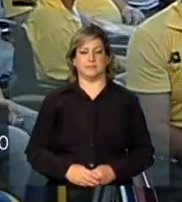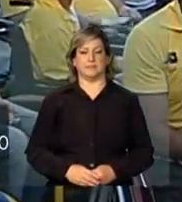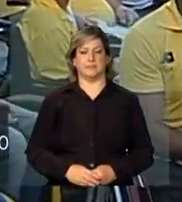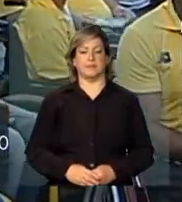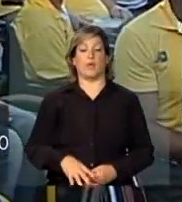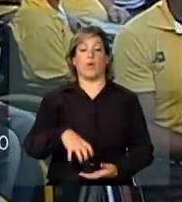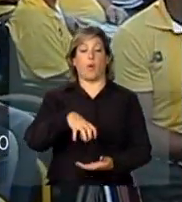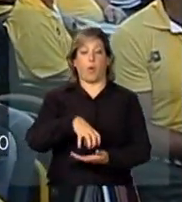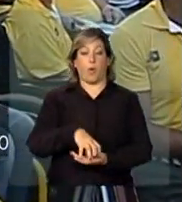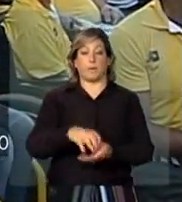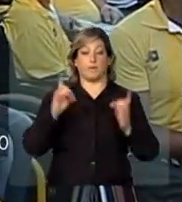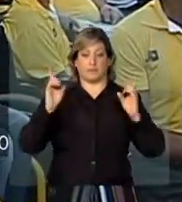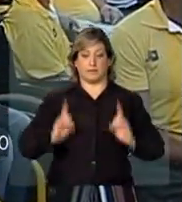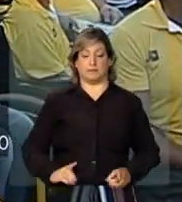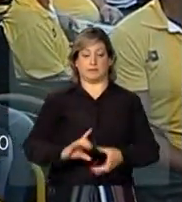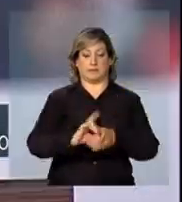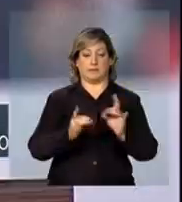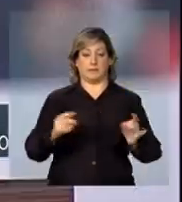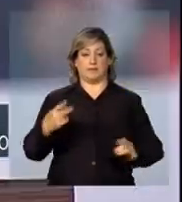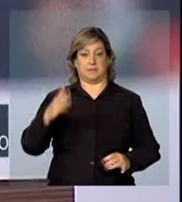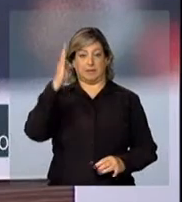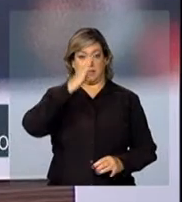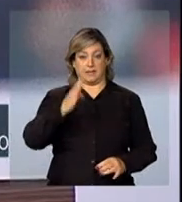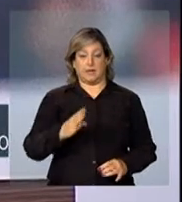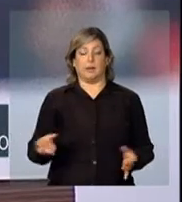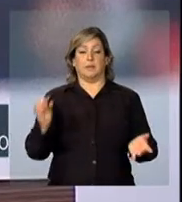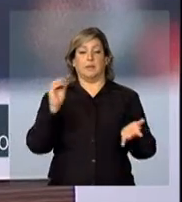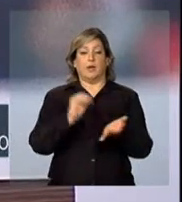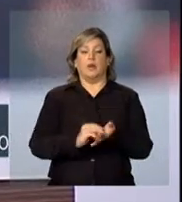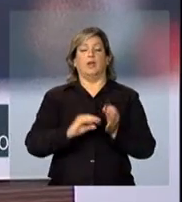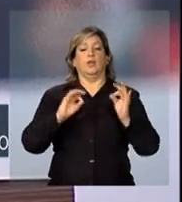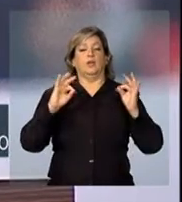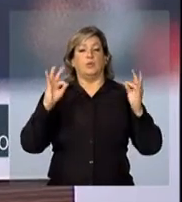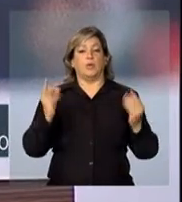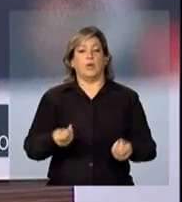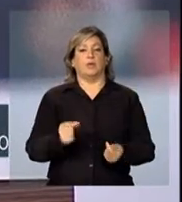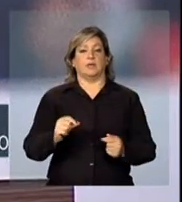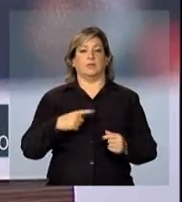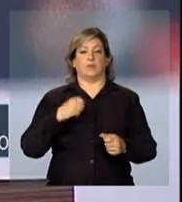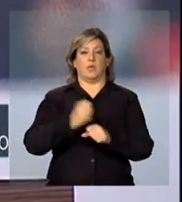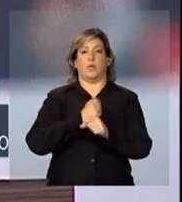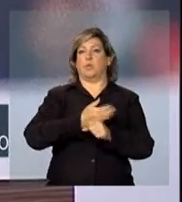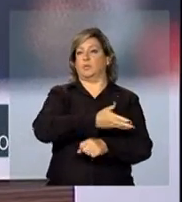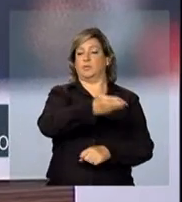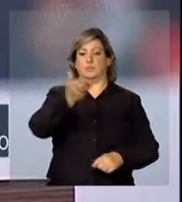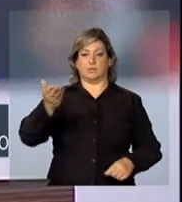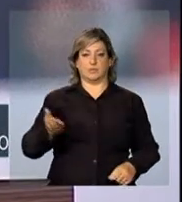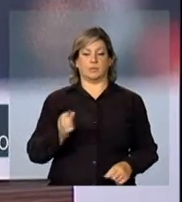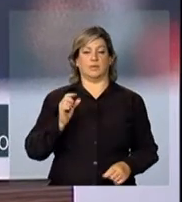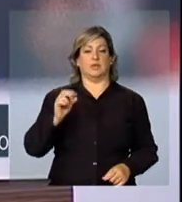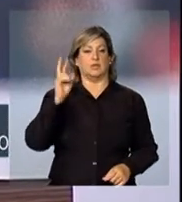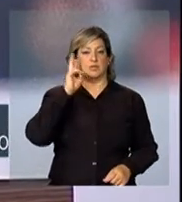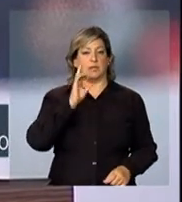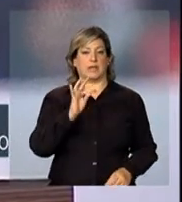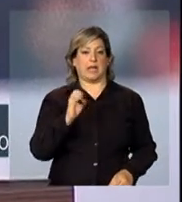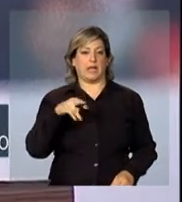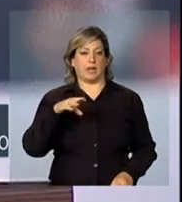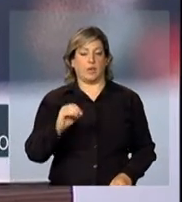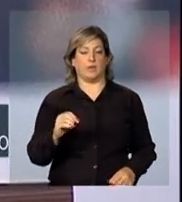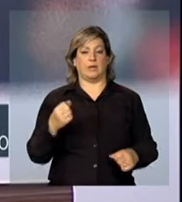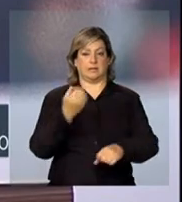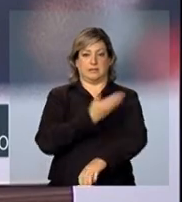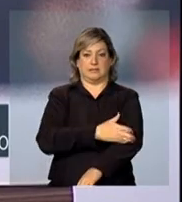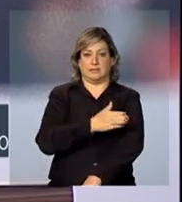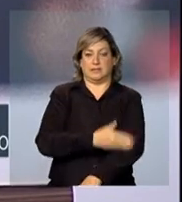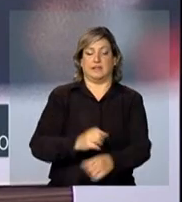e no comitê paralímpico brasileiro coloca todas as suas estruturas e a sua expertise no tocante aos aspectos técnicos da